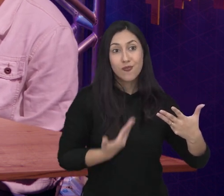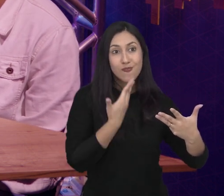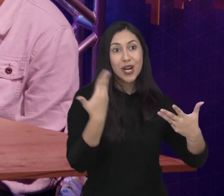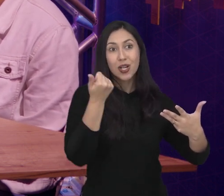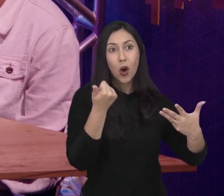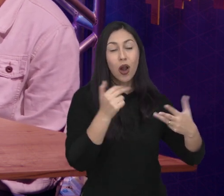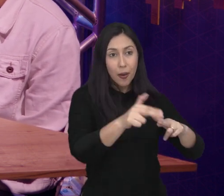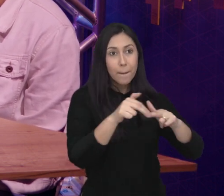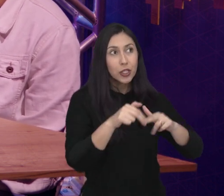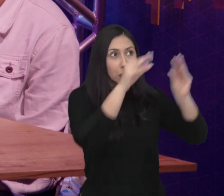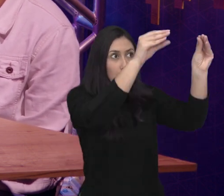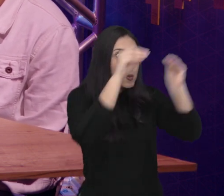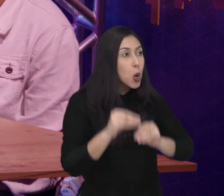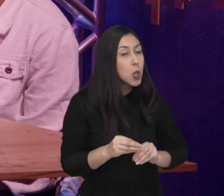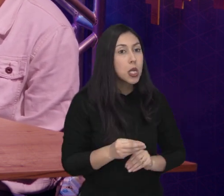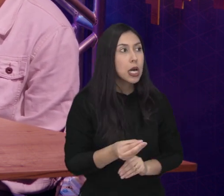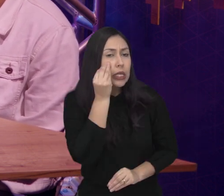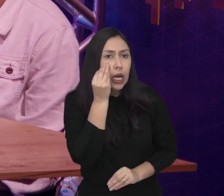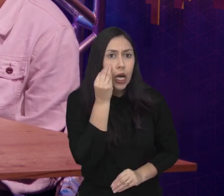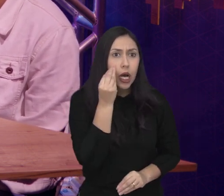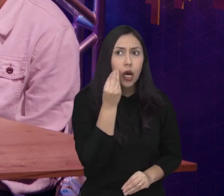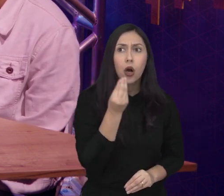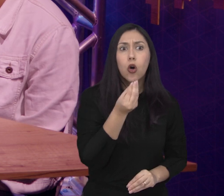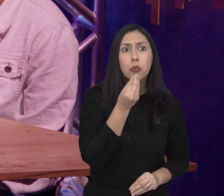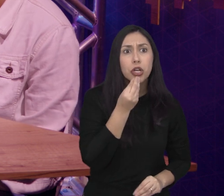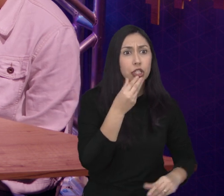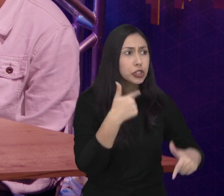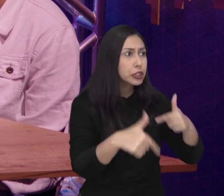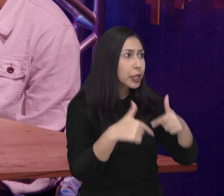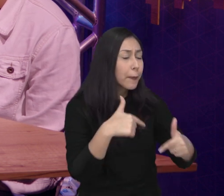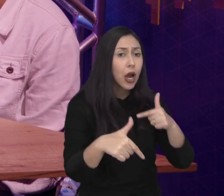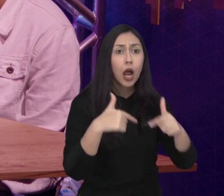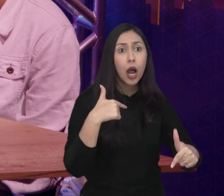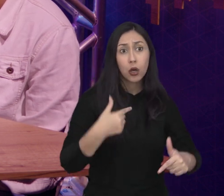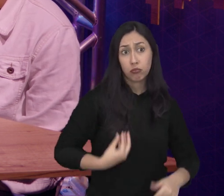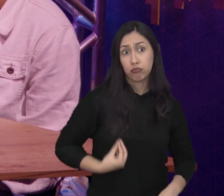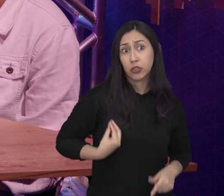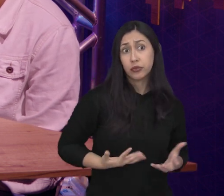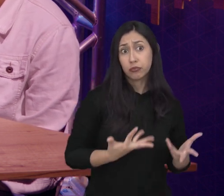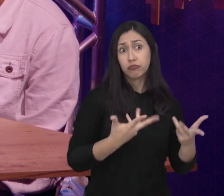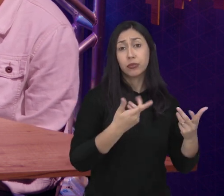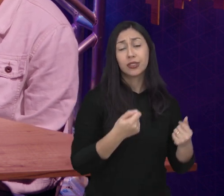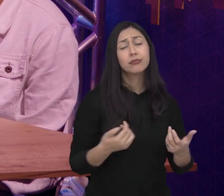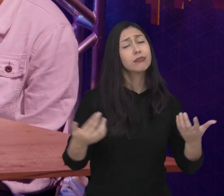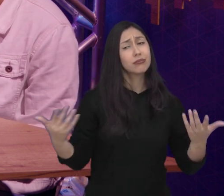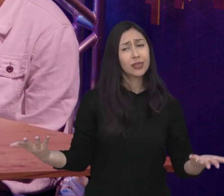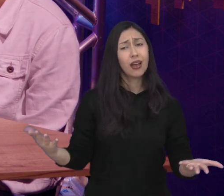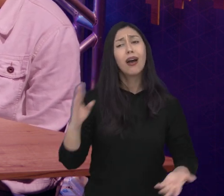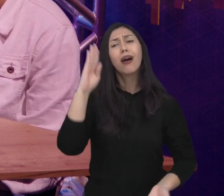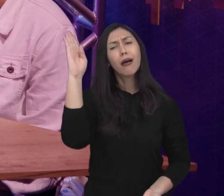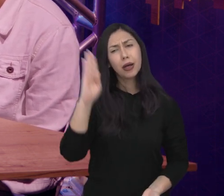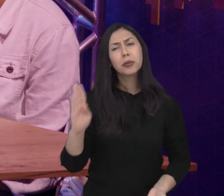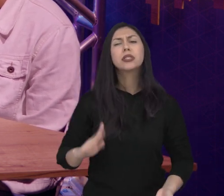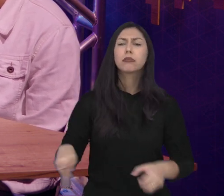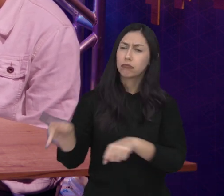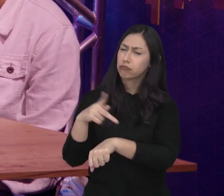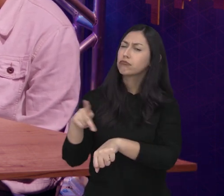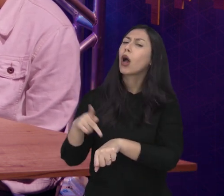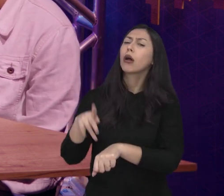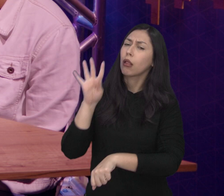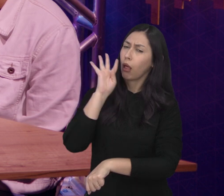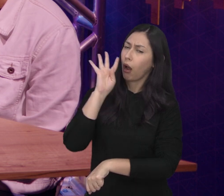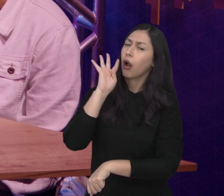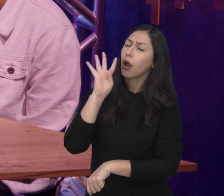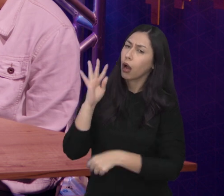vida melhor aqui no Brasil, né? Buscando uma qualidade de vida, buscando trabalho. O Brasil, ele